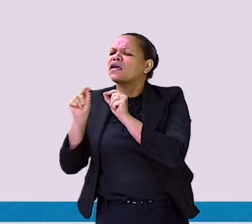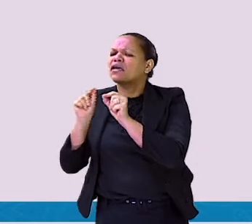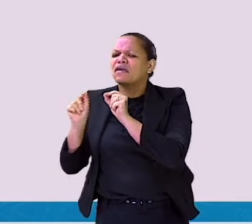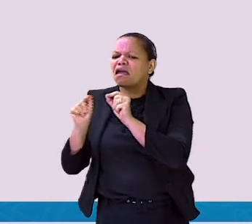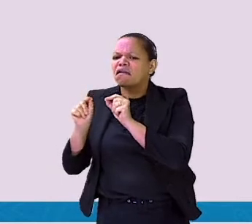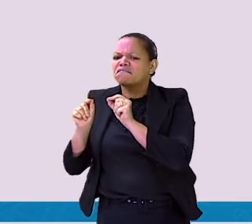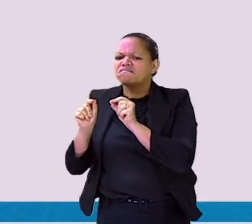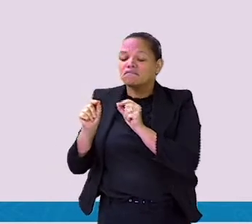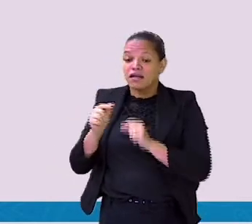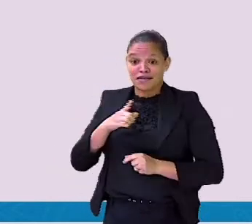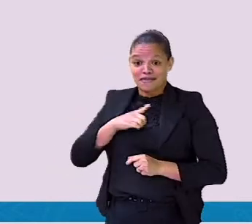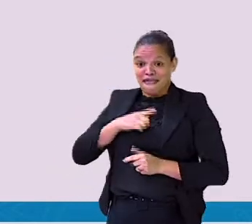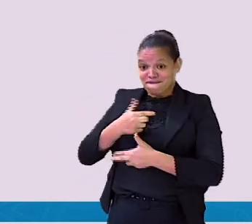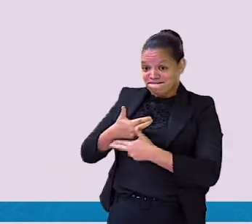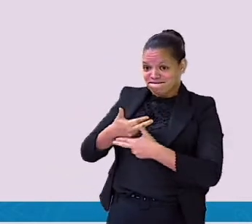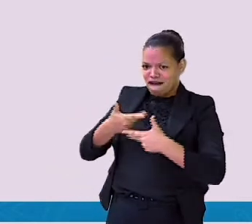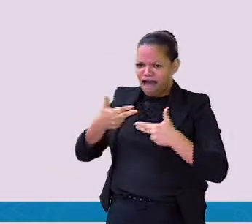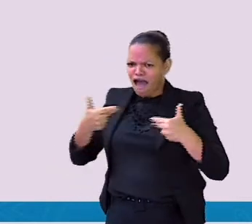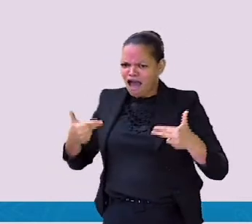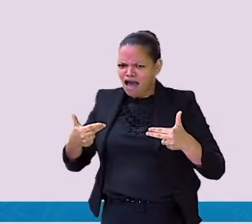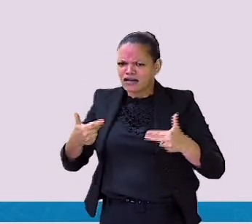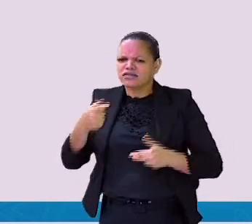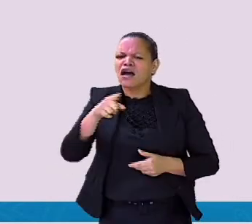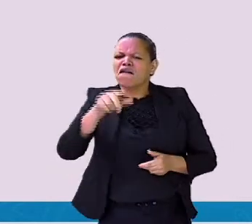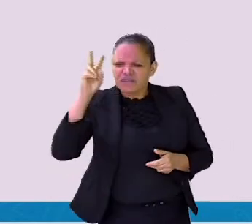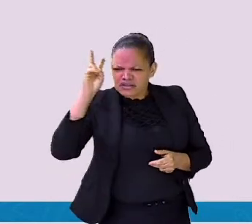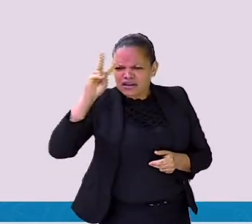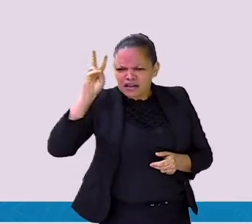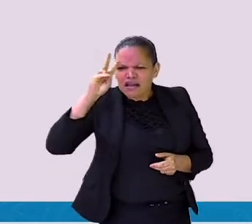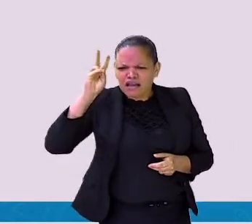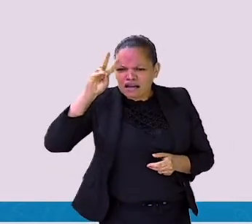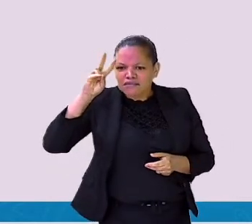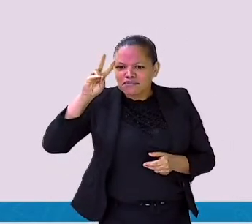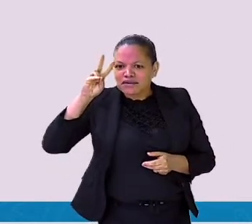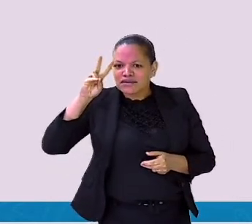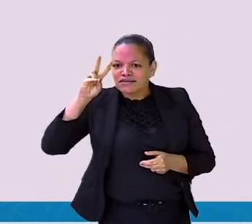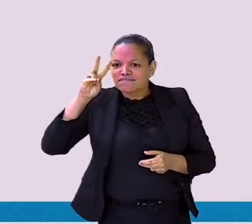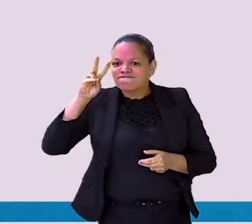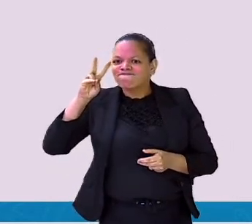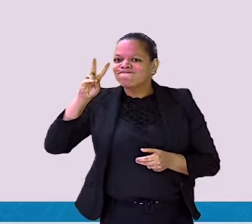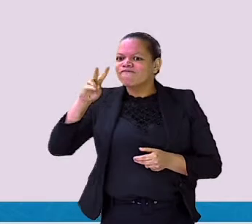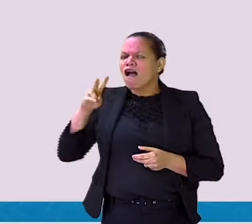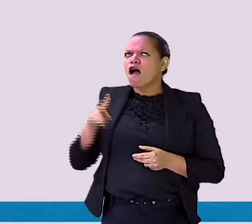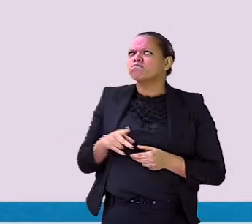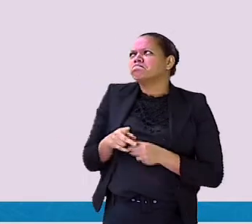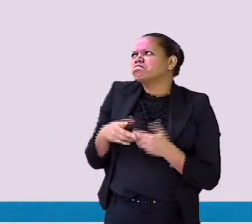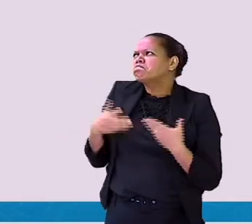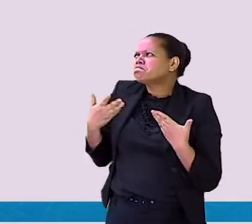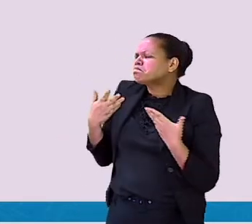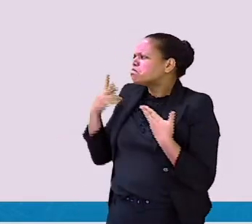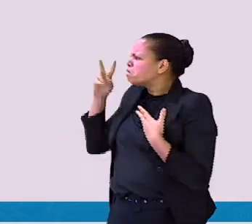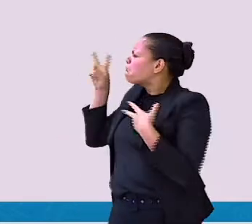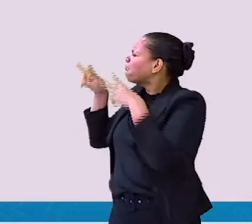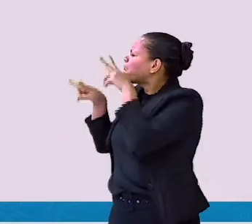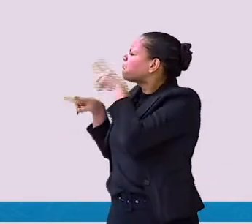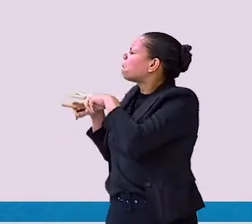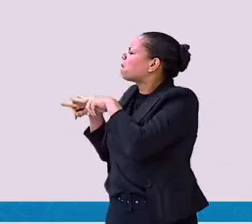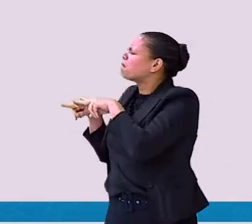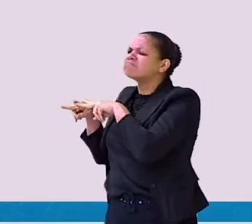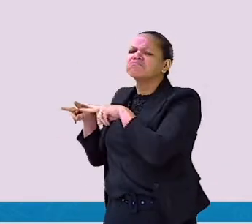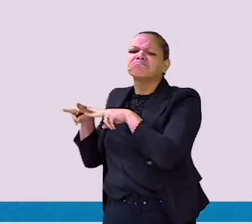vários personagens. E aí, você lembra quais são? Então, vamos junto aqui comigo lembrar quem fez essa